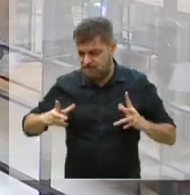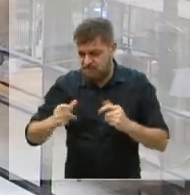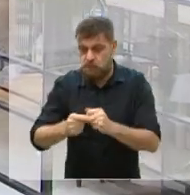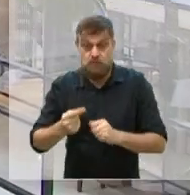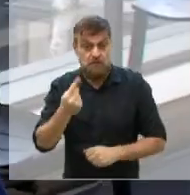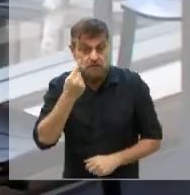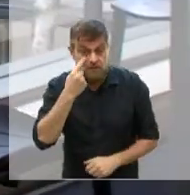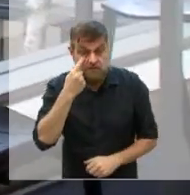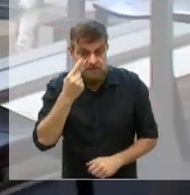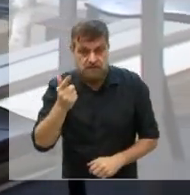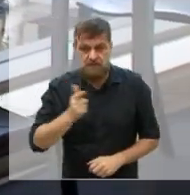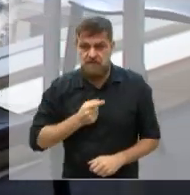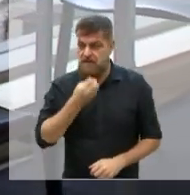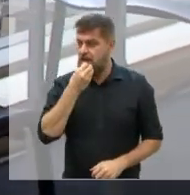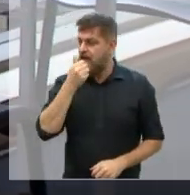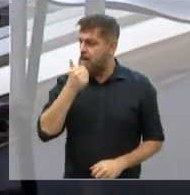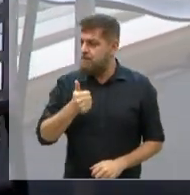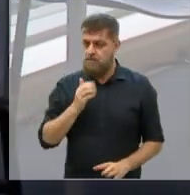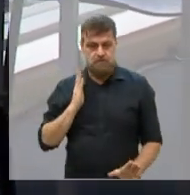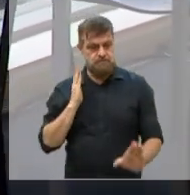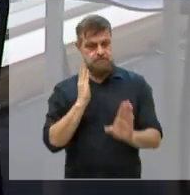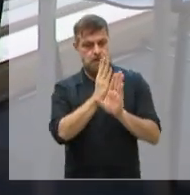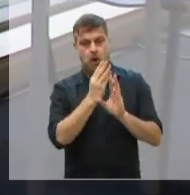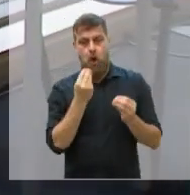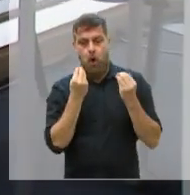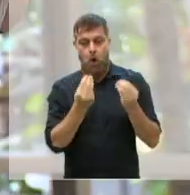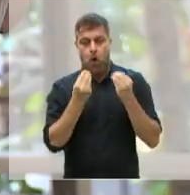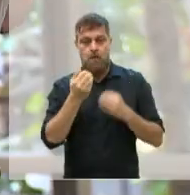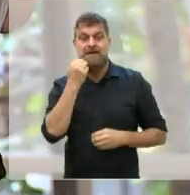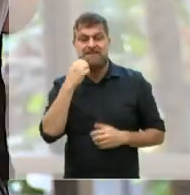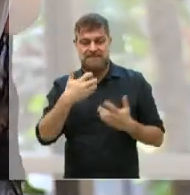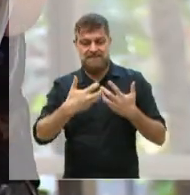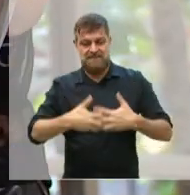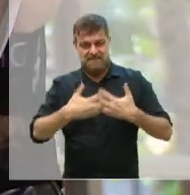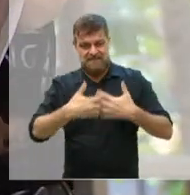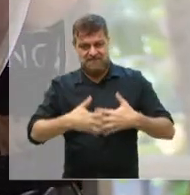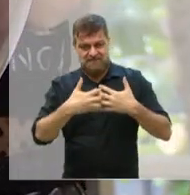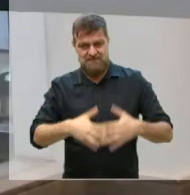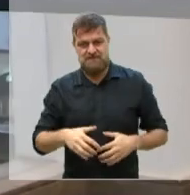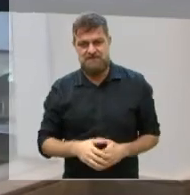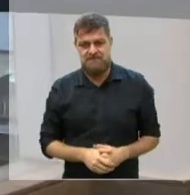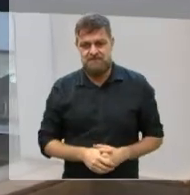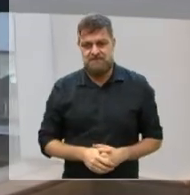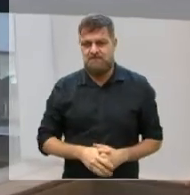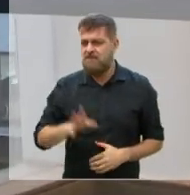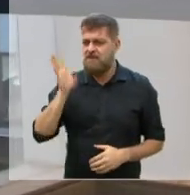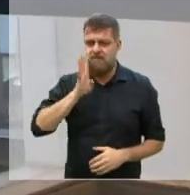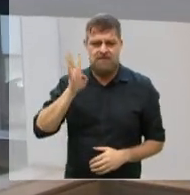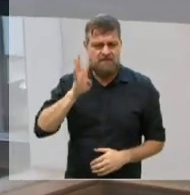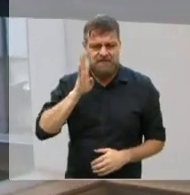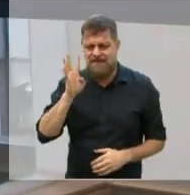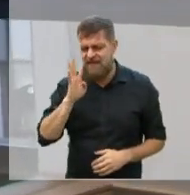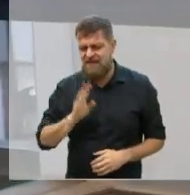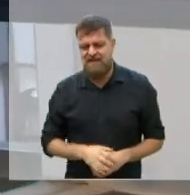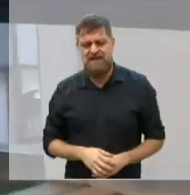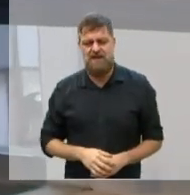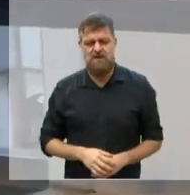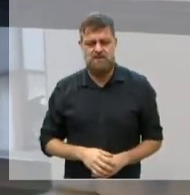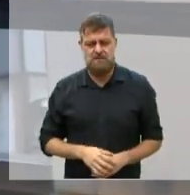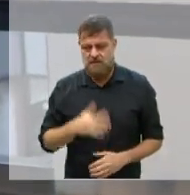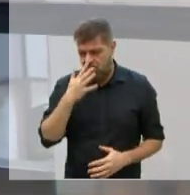gente vê. E como é bom descobrir como ela funciona, não é mesmo? É muito legal, muito incrível, sabe? Você tá